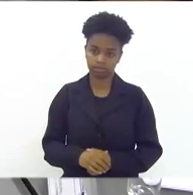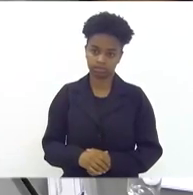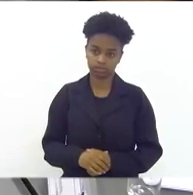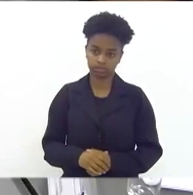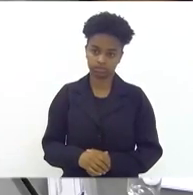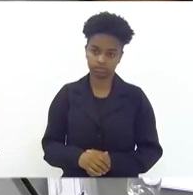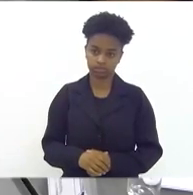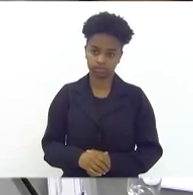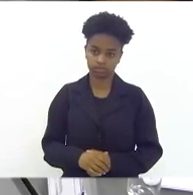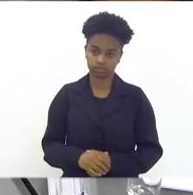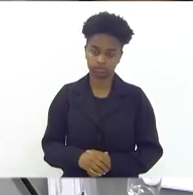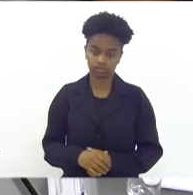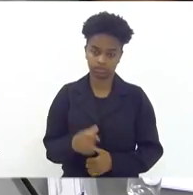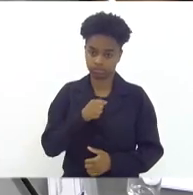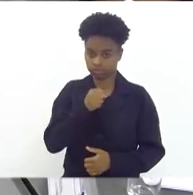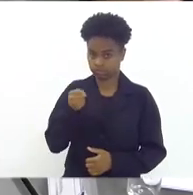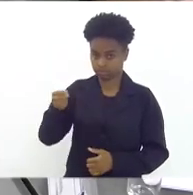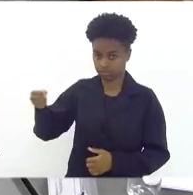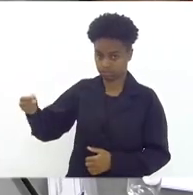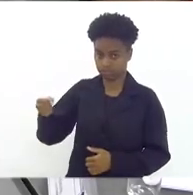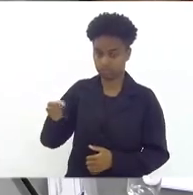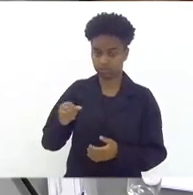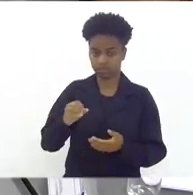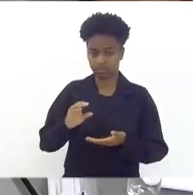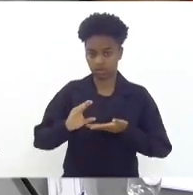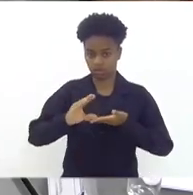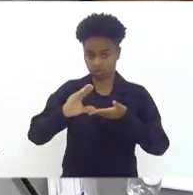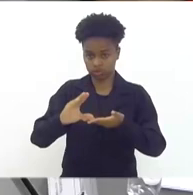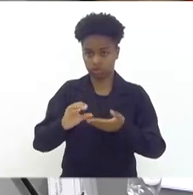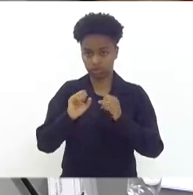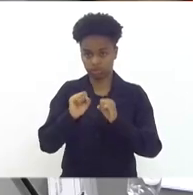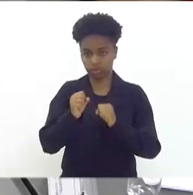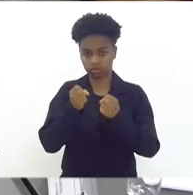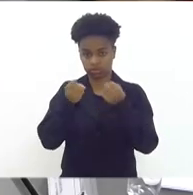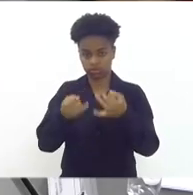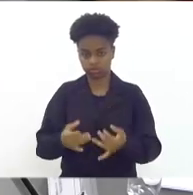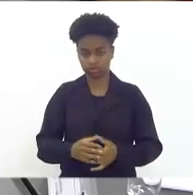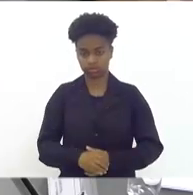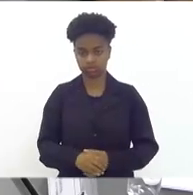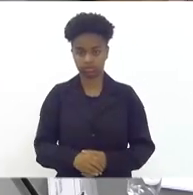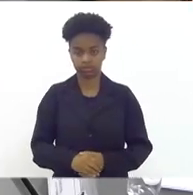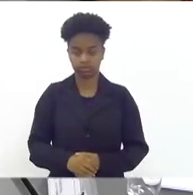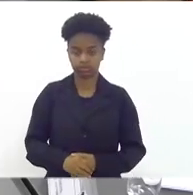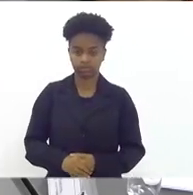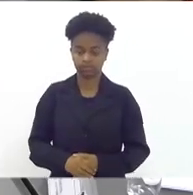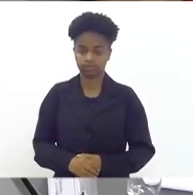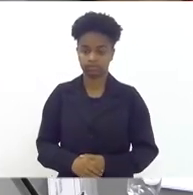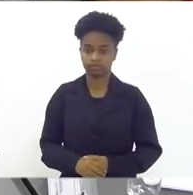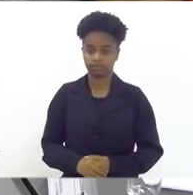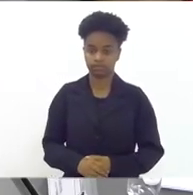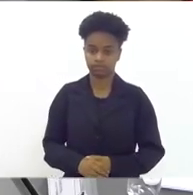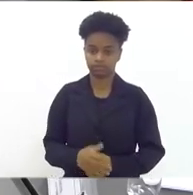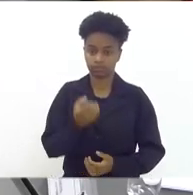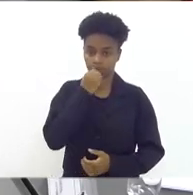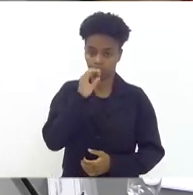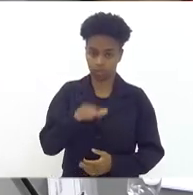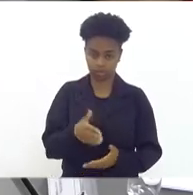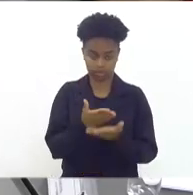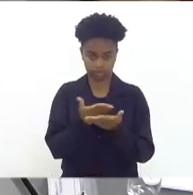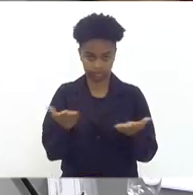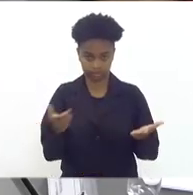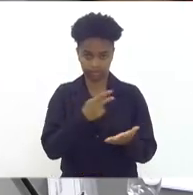pode eu vou passar para o conselho que ele pode Boa tarde Boa tarde